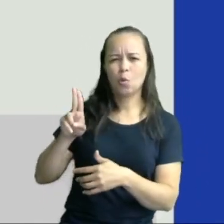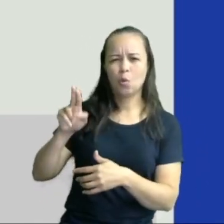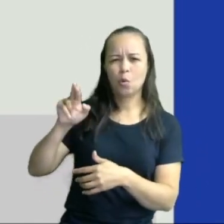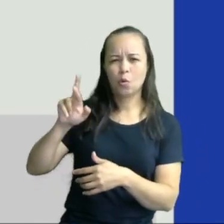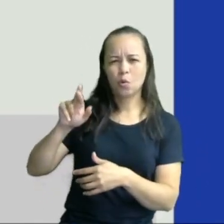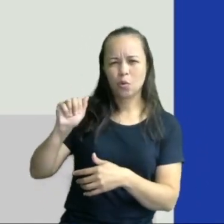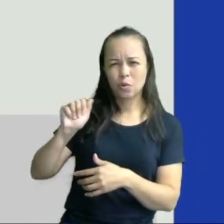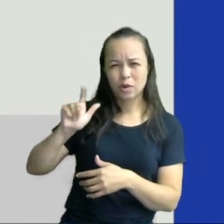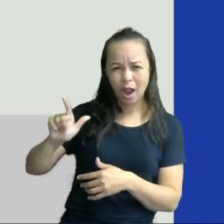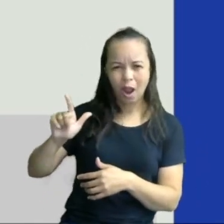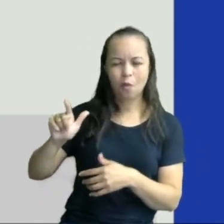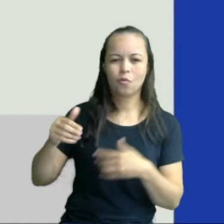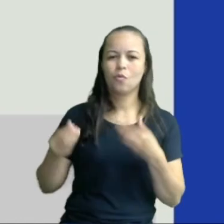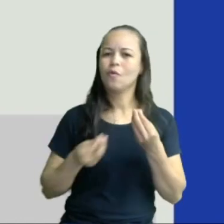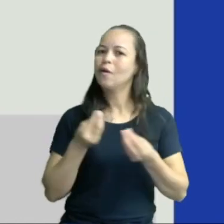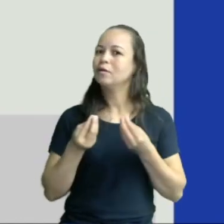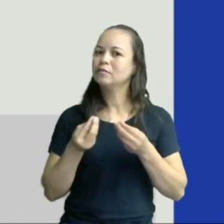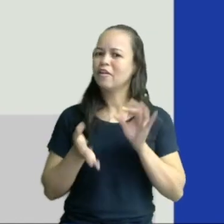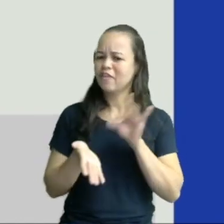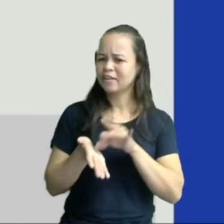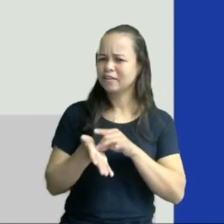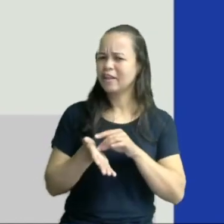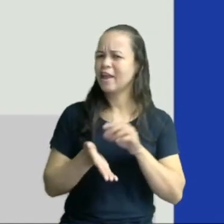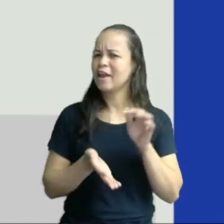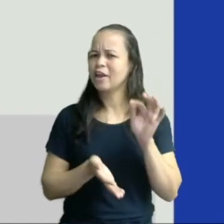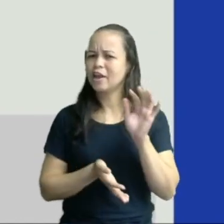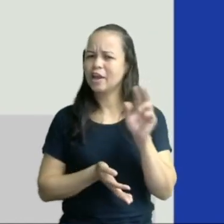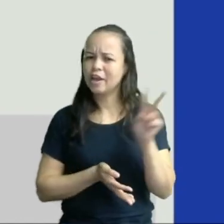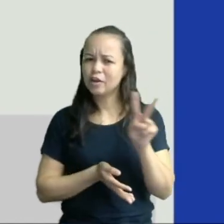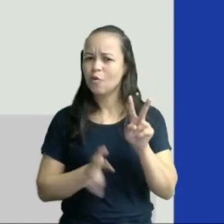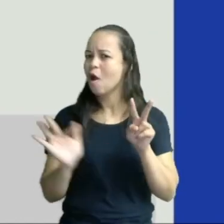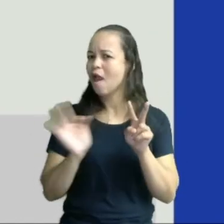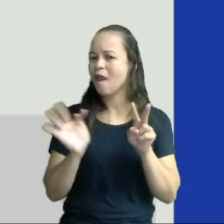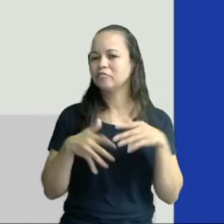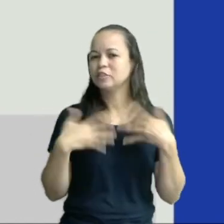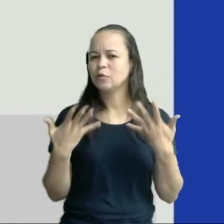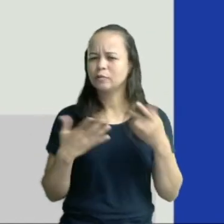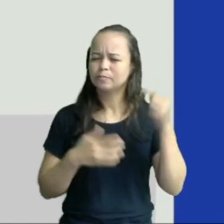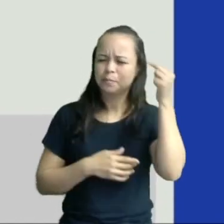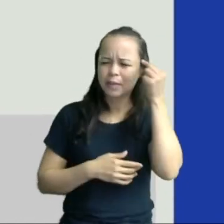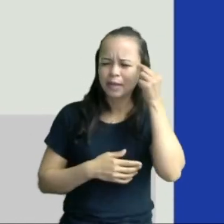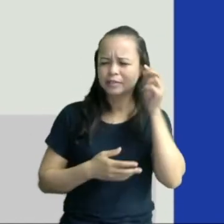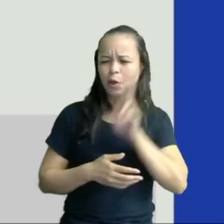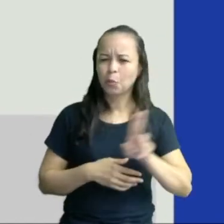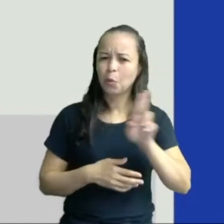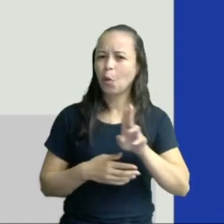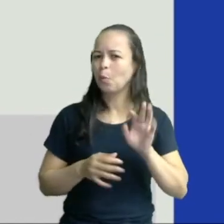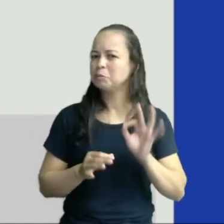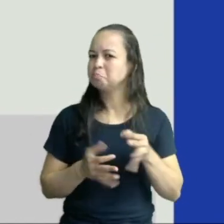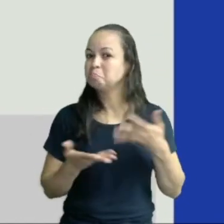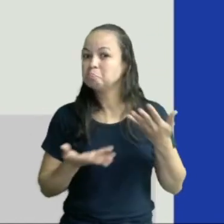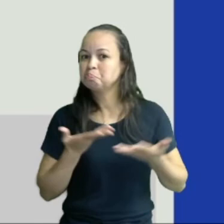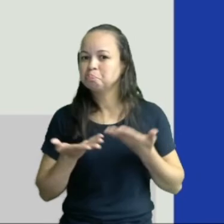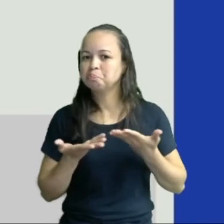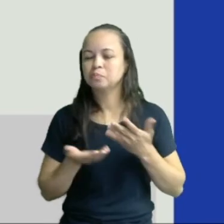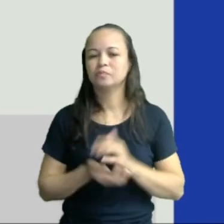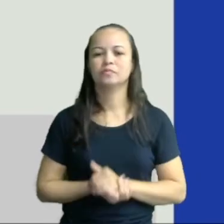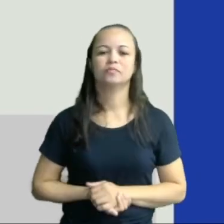gente, e aí? O campo é a zona urbana e a cidade é a zona rural? Pensa aí direitinho.